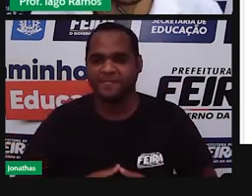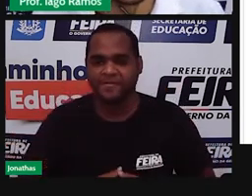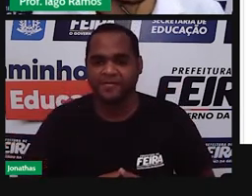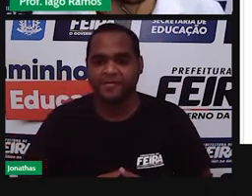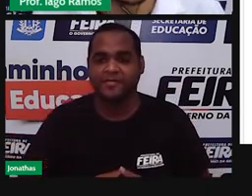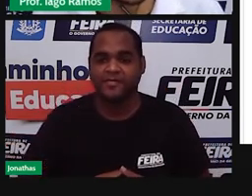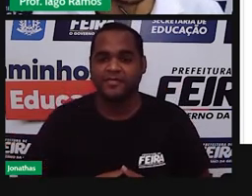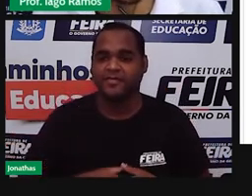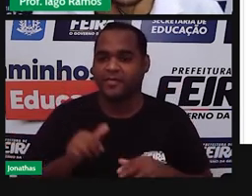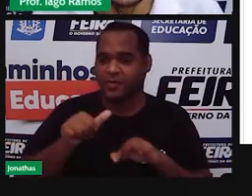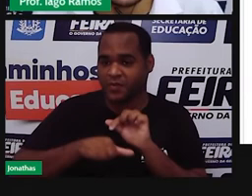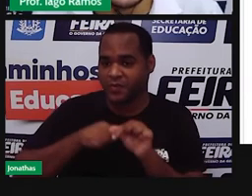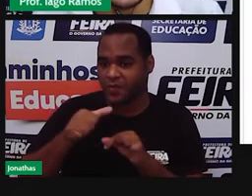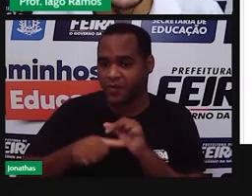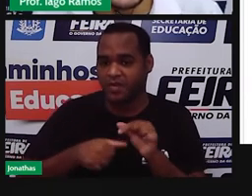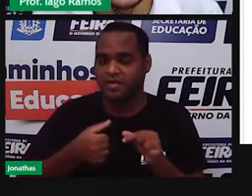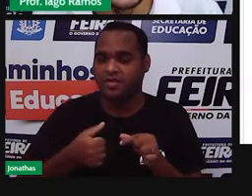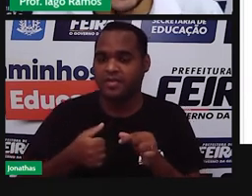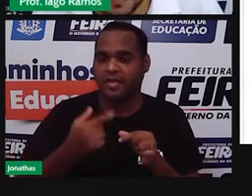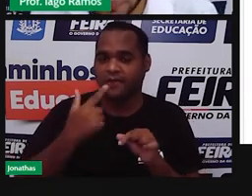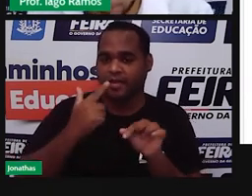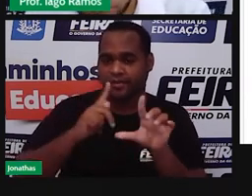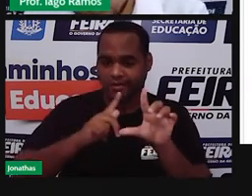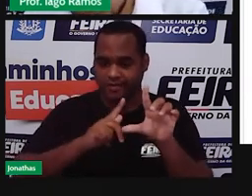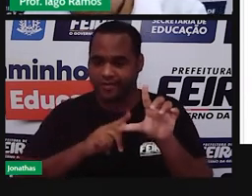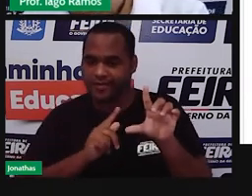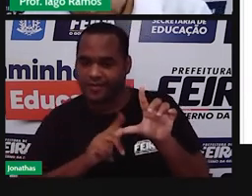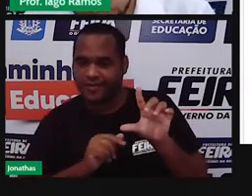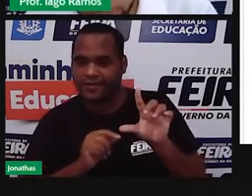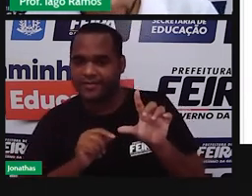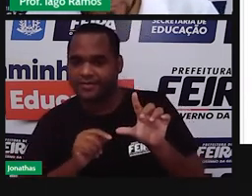Eu vou colocar mais uma letrinha aqui.